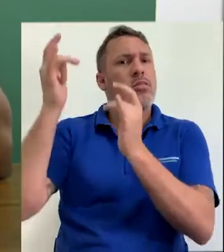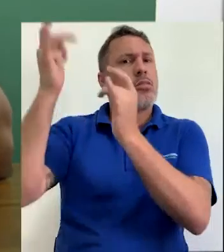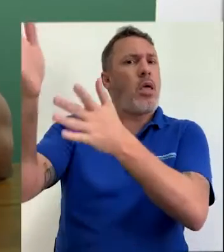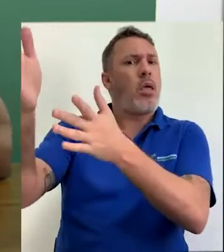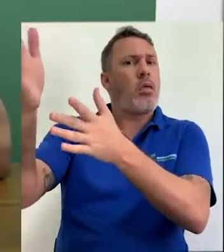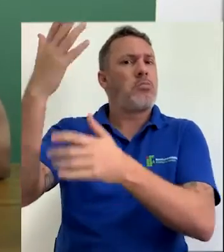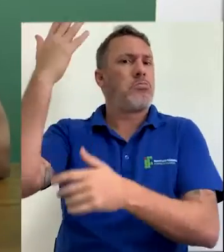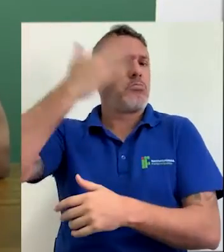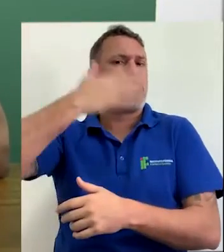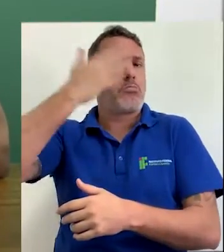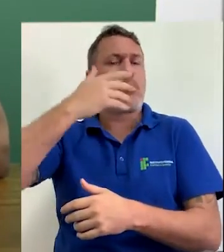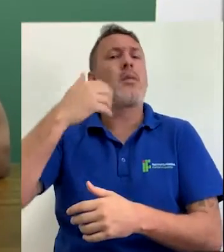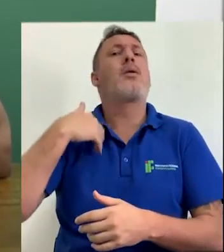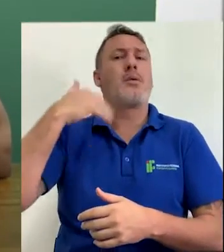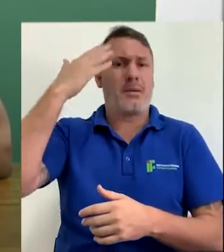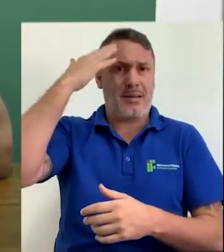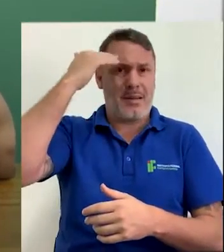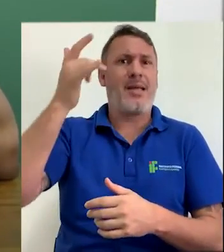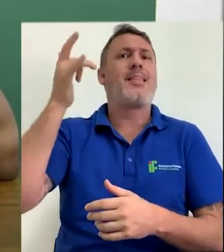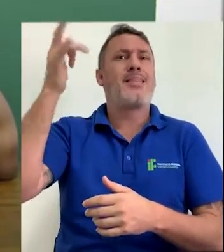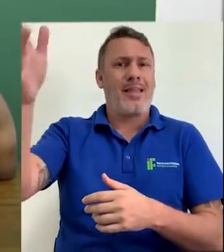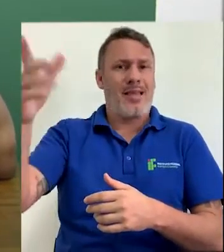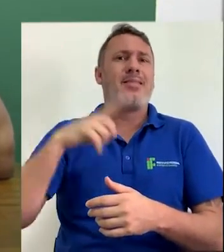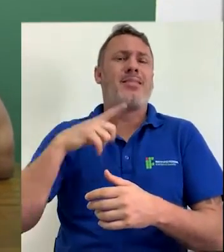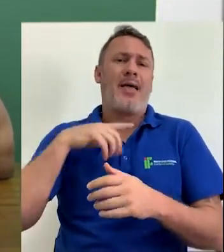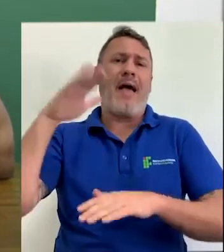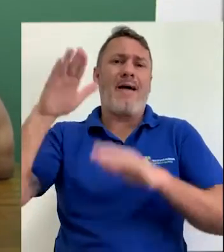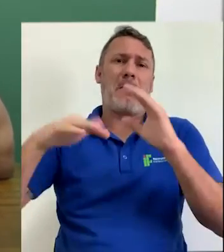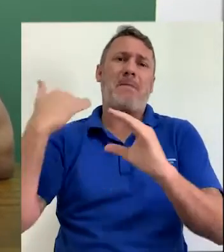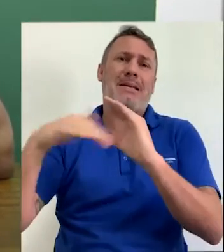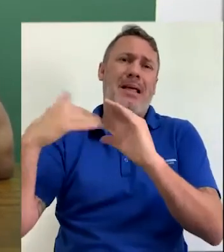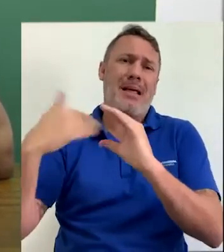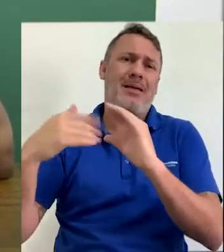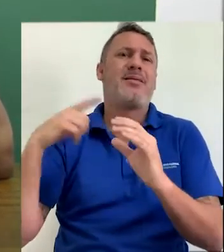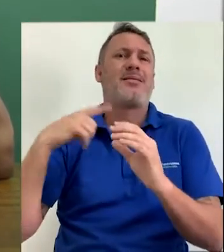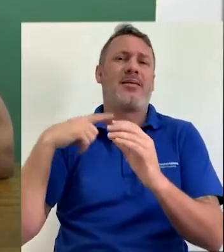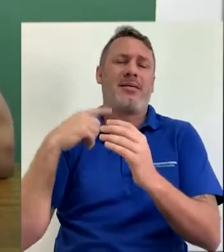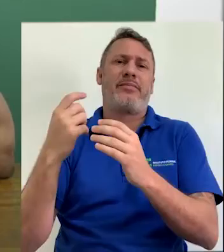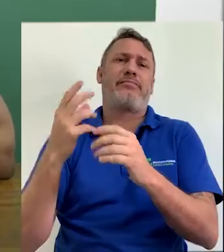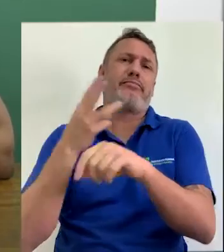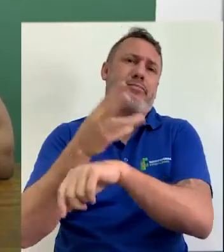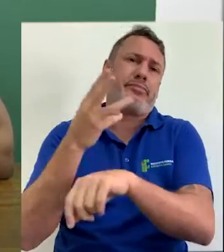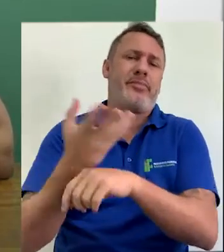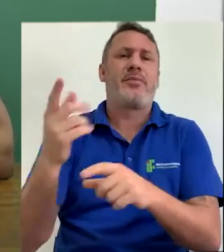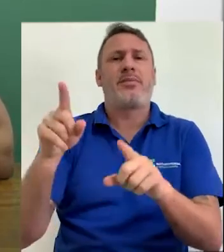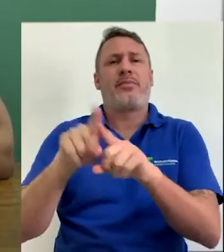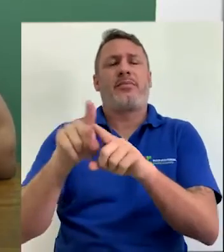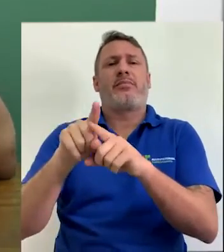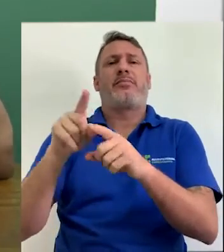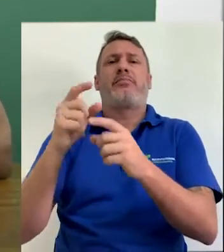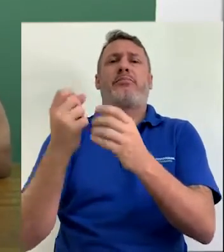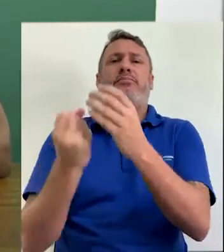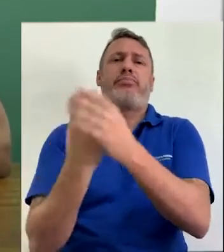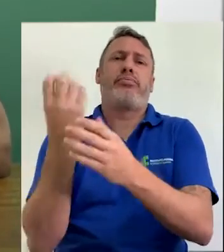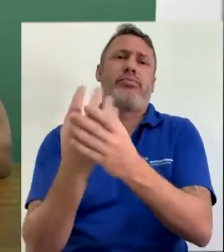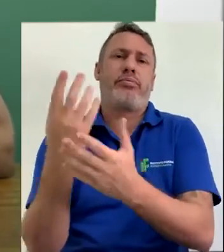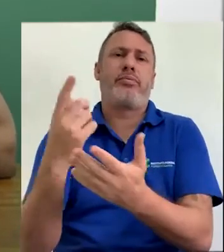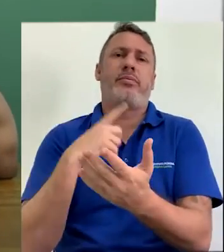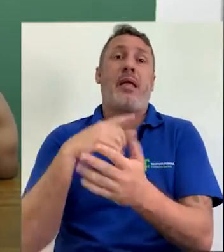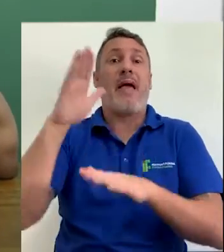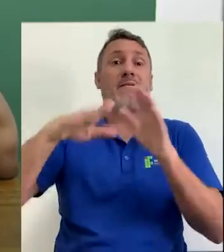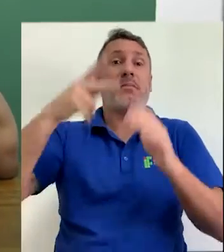lá podem estar centenas de mensagens, tem convites, alguém pode